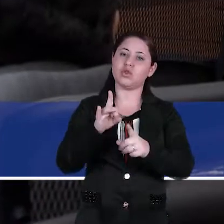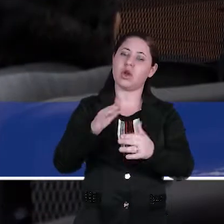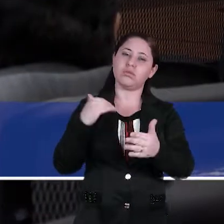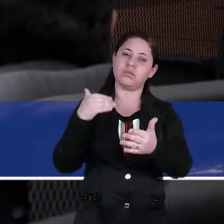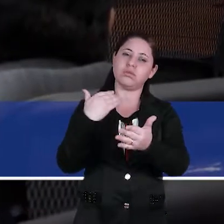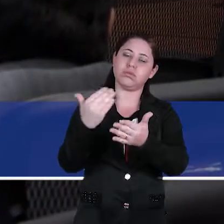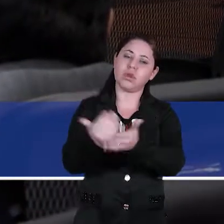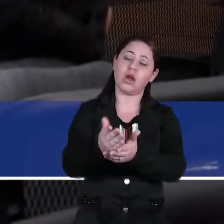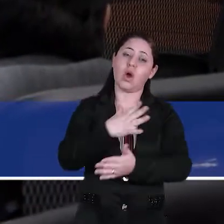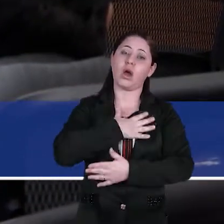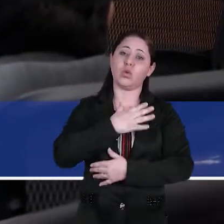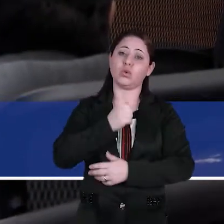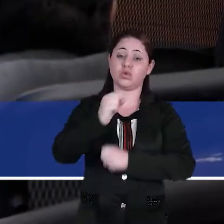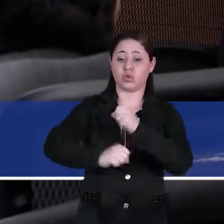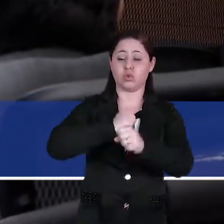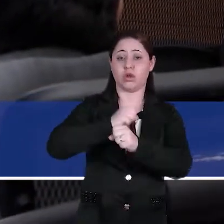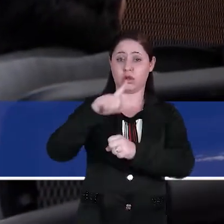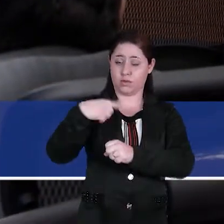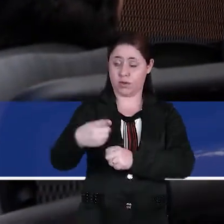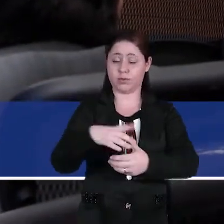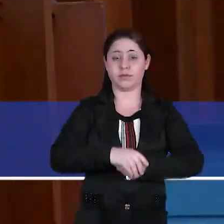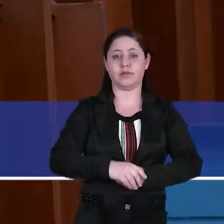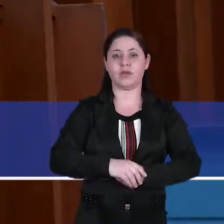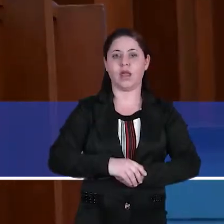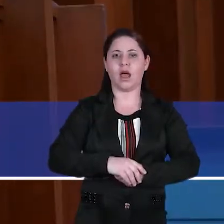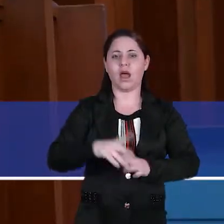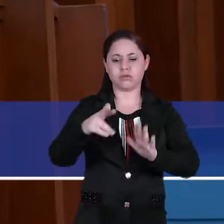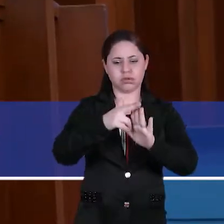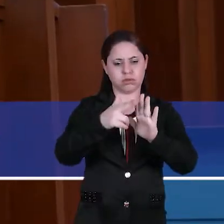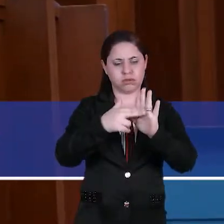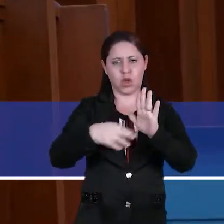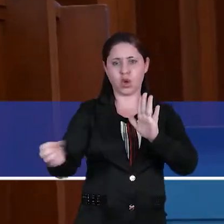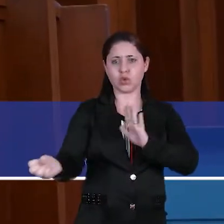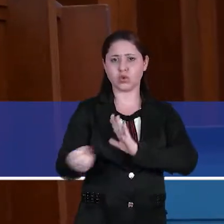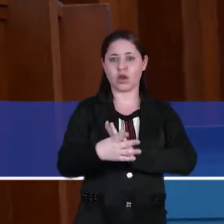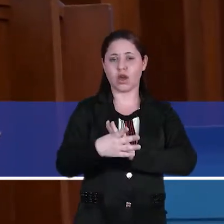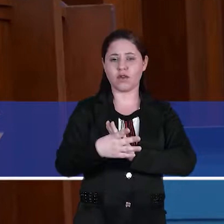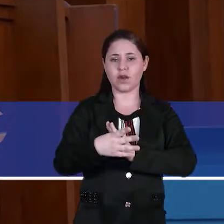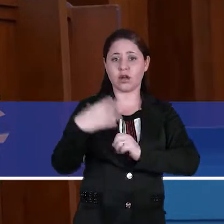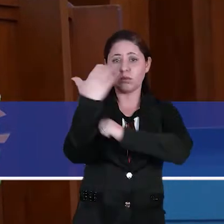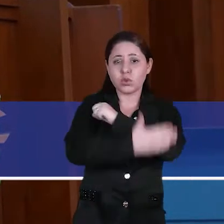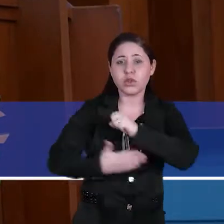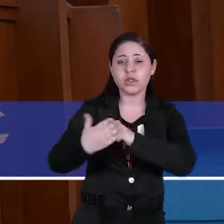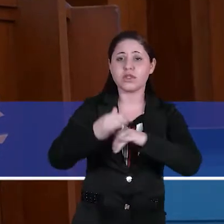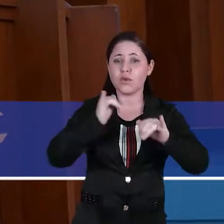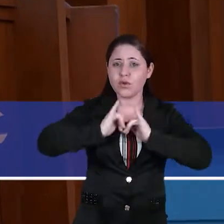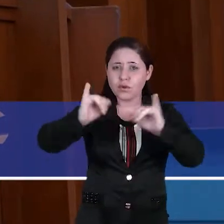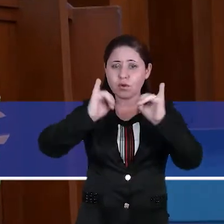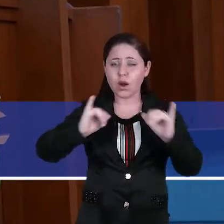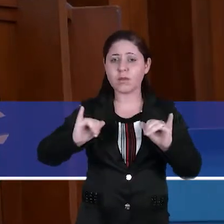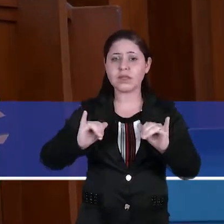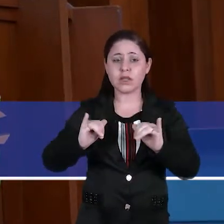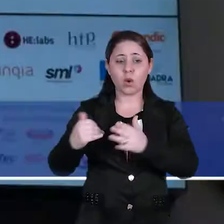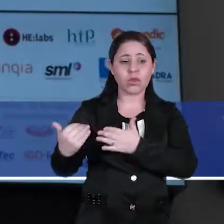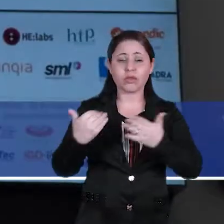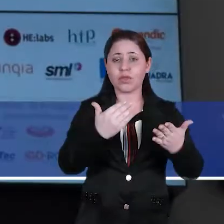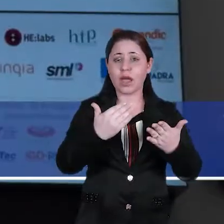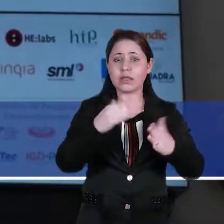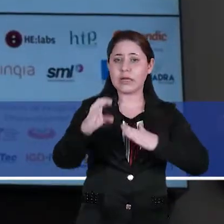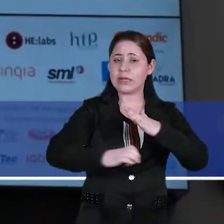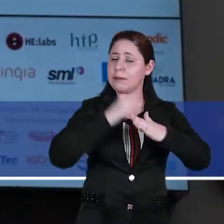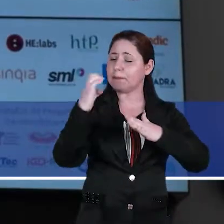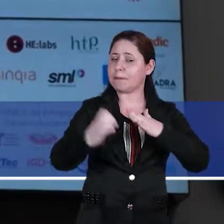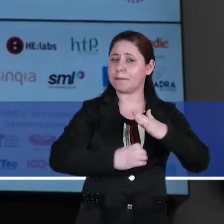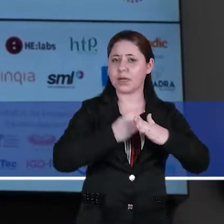passa a valer por inteiro apenas em agosto do ano que vem. A nova regra visa garantir a privacidade das nossas informações cedidas